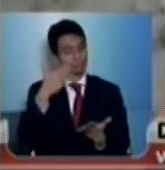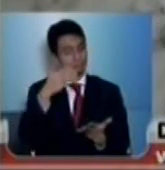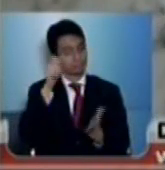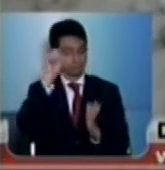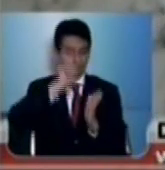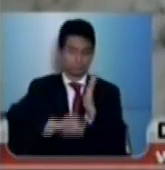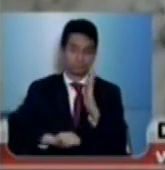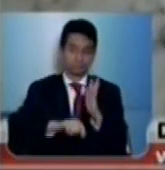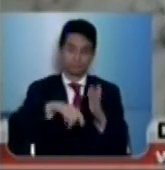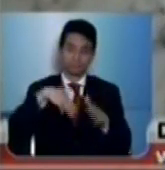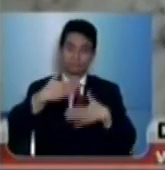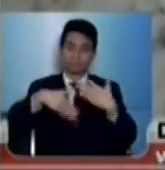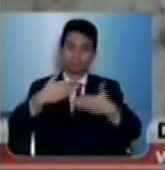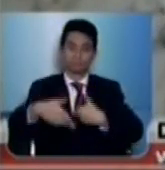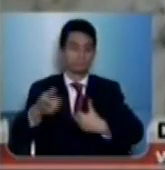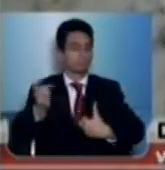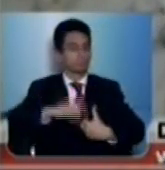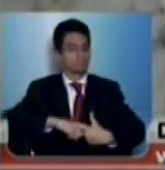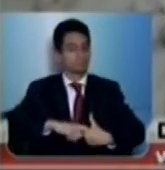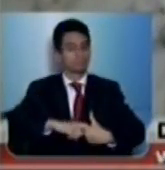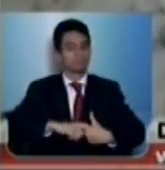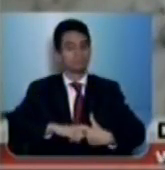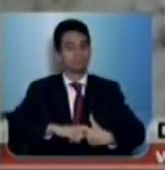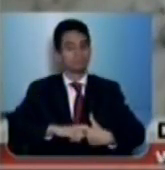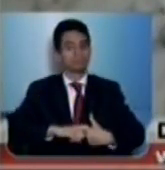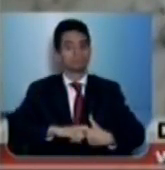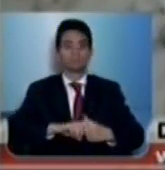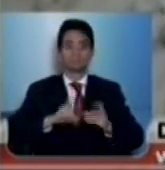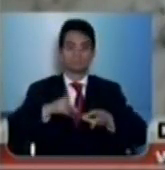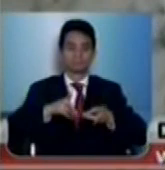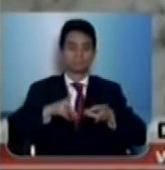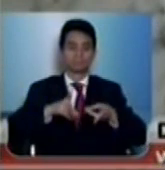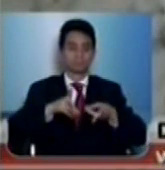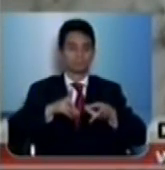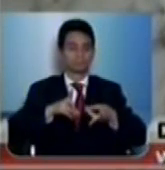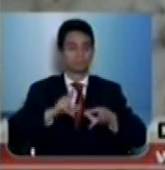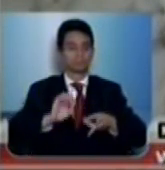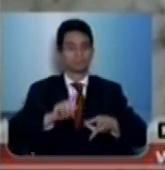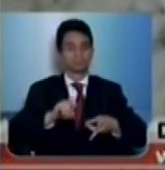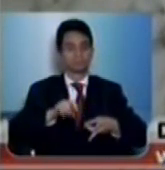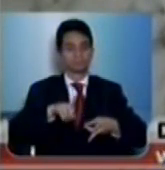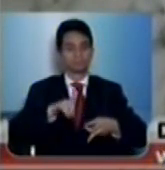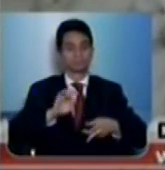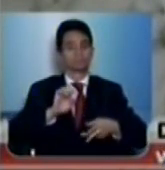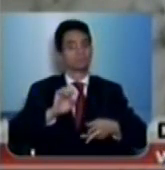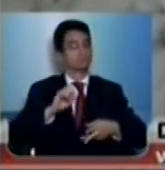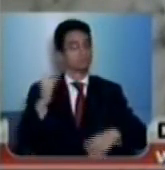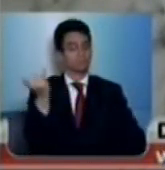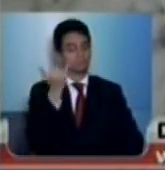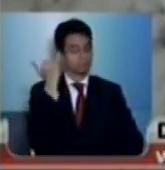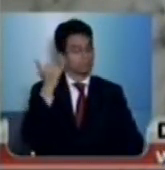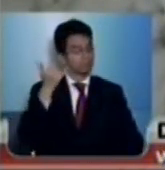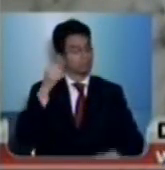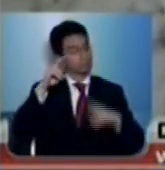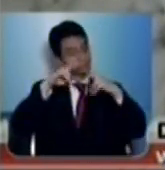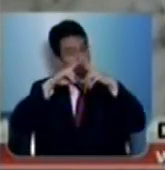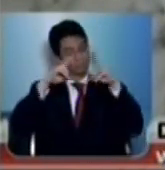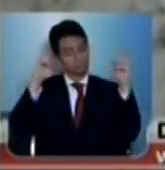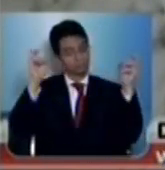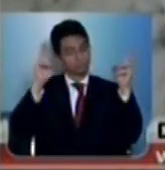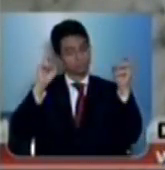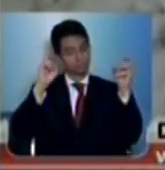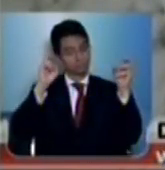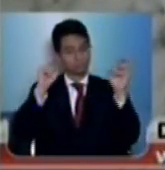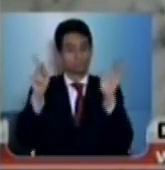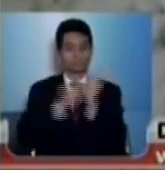presidente depois eu volto aqui e ainda no pequeno expediente para falar sobre um tema muito importante relacionado